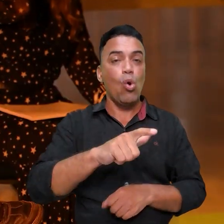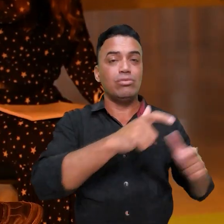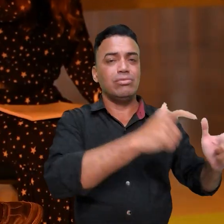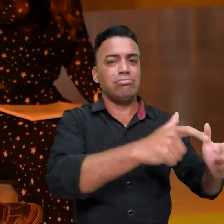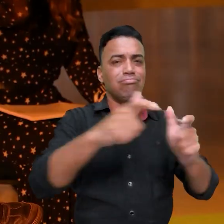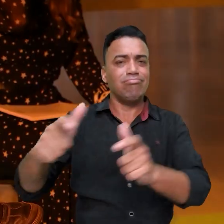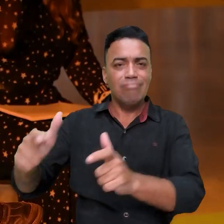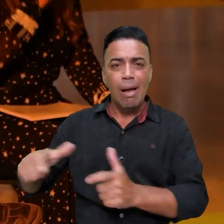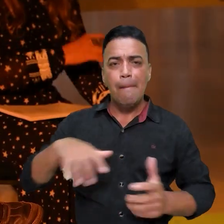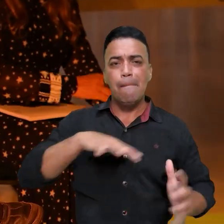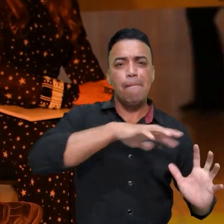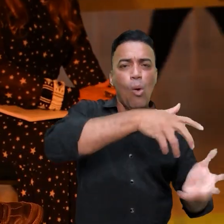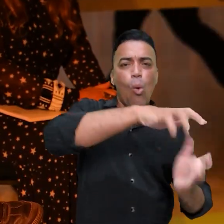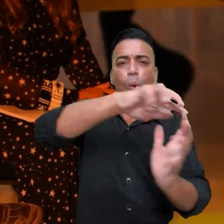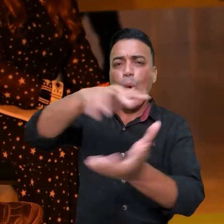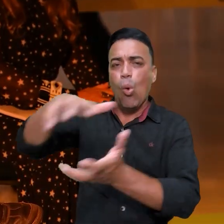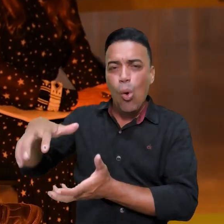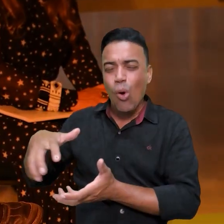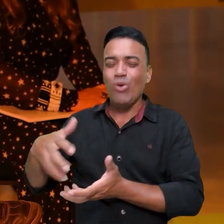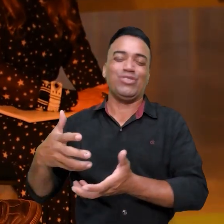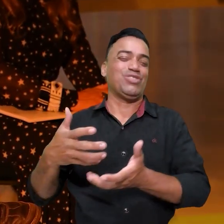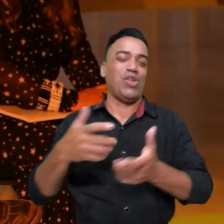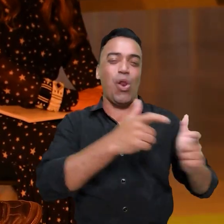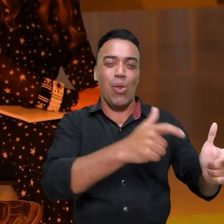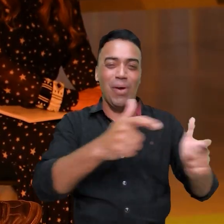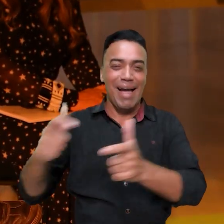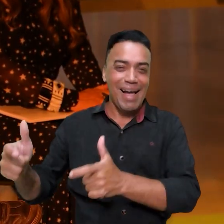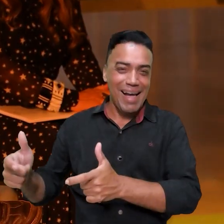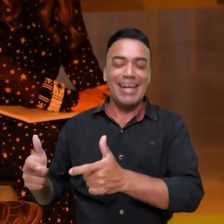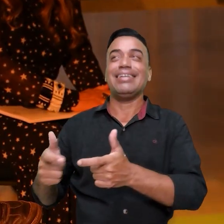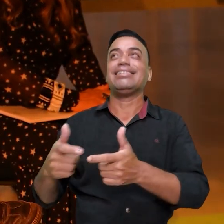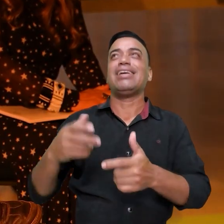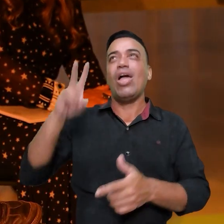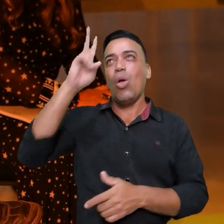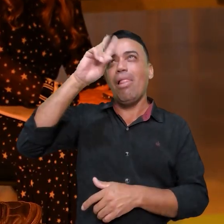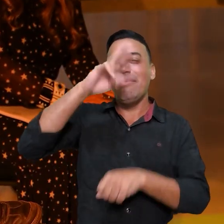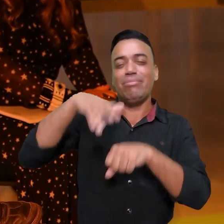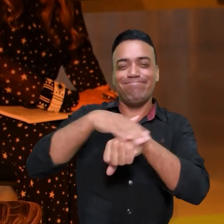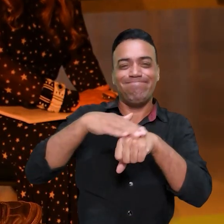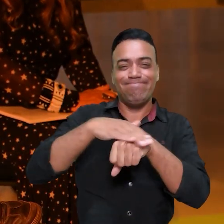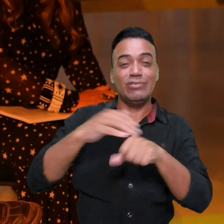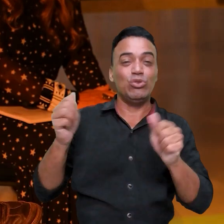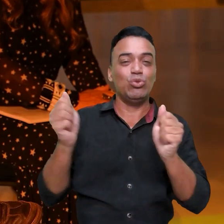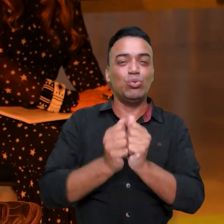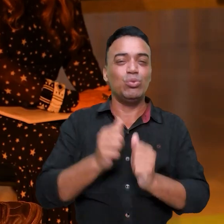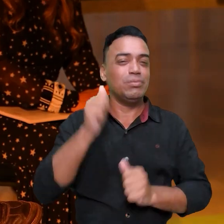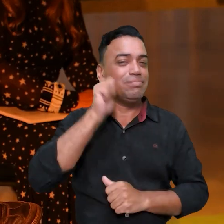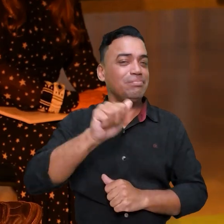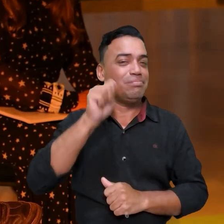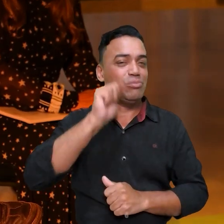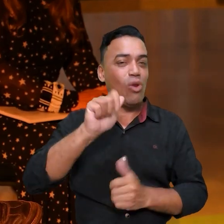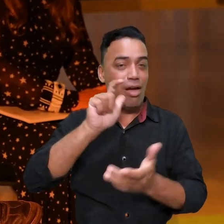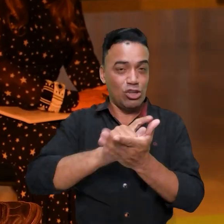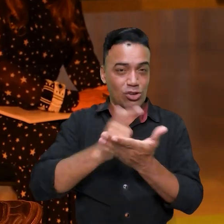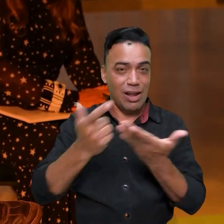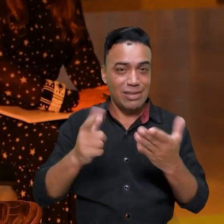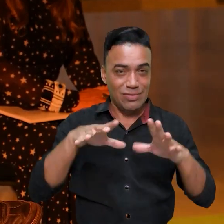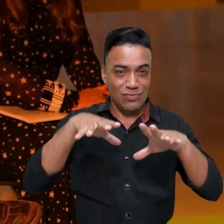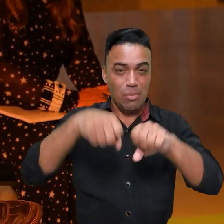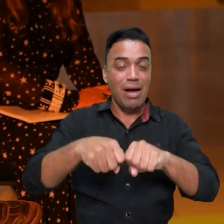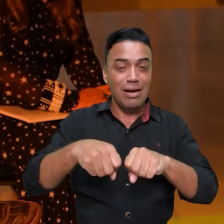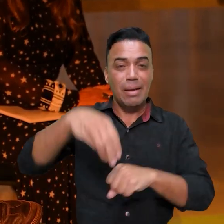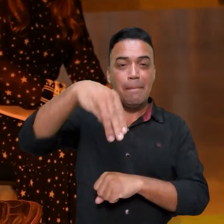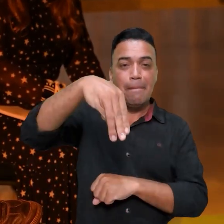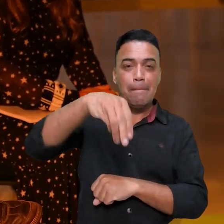mundos, esses outros lugares. Eu lembro que eu estava numa conversa, uma vez com uma jornalista de